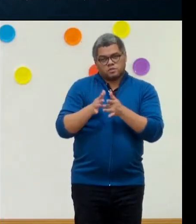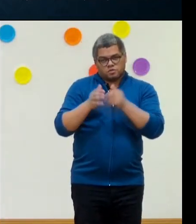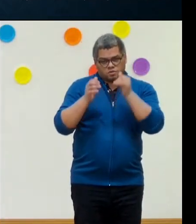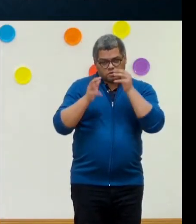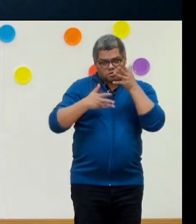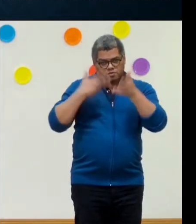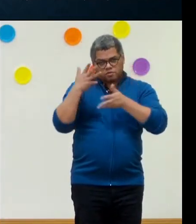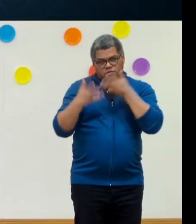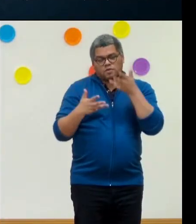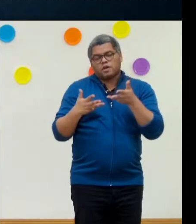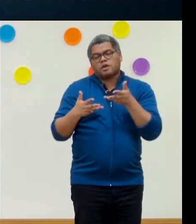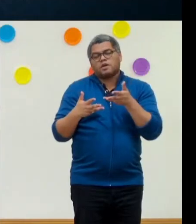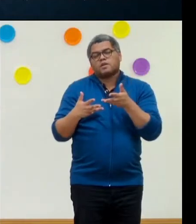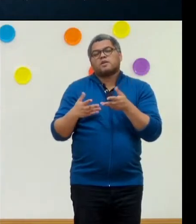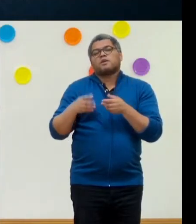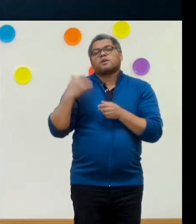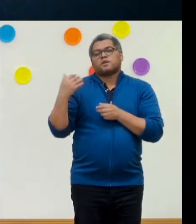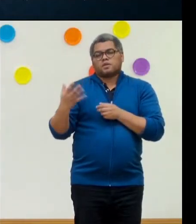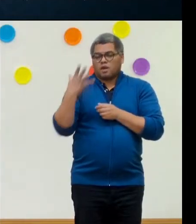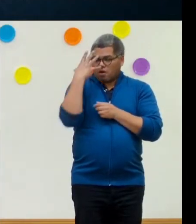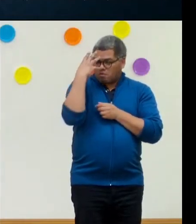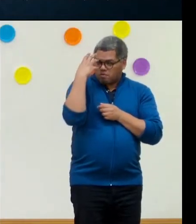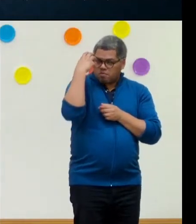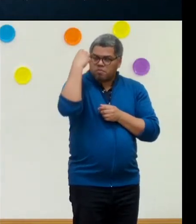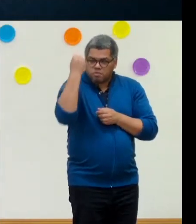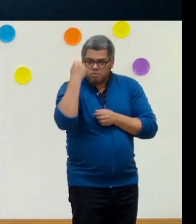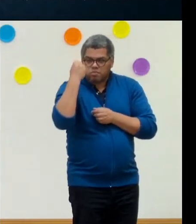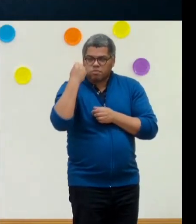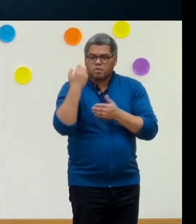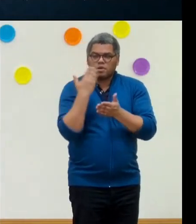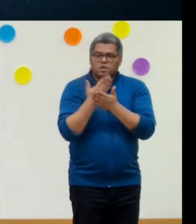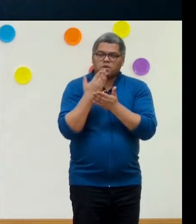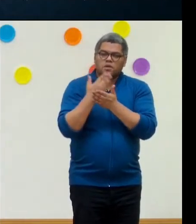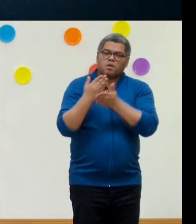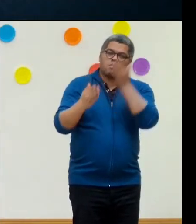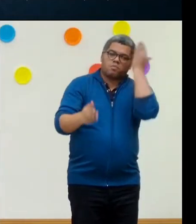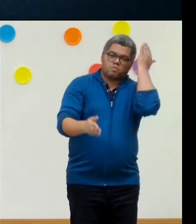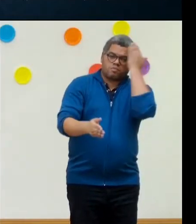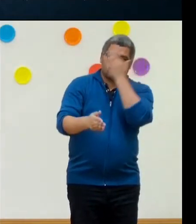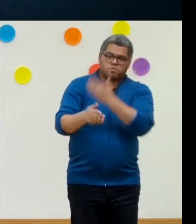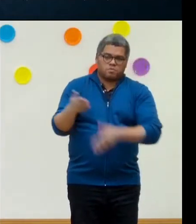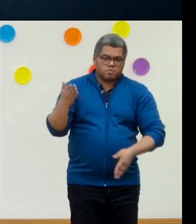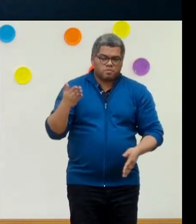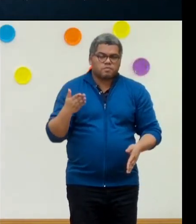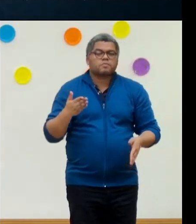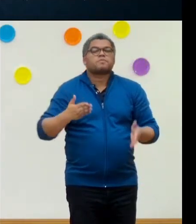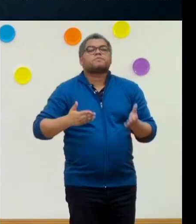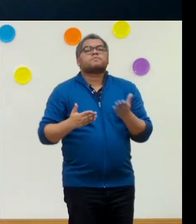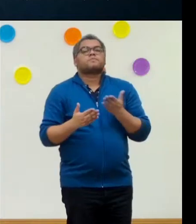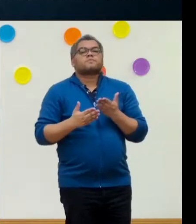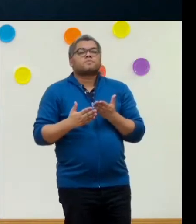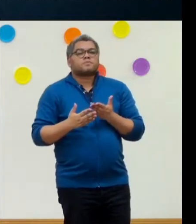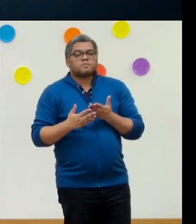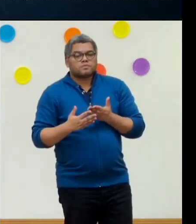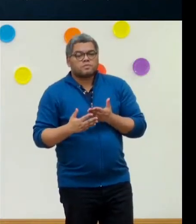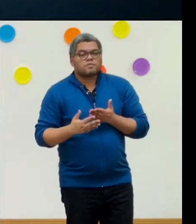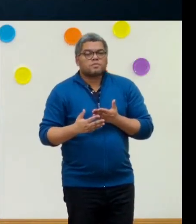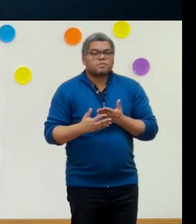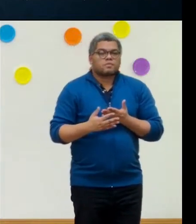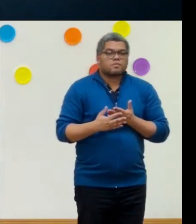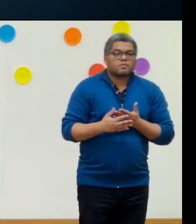coisas mais importantes, o olho cobiça e a mão pega o que não é seu.